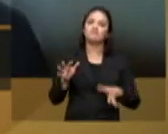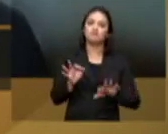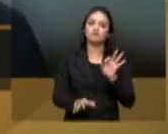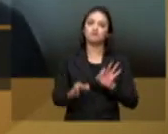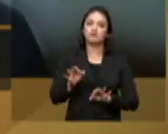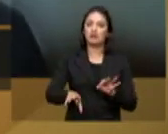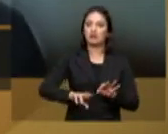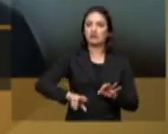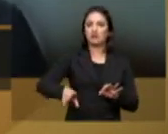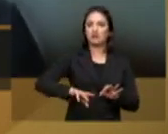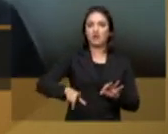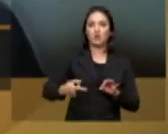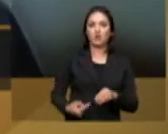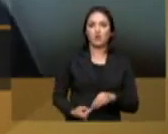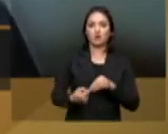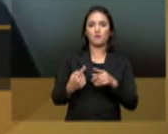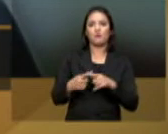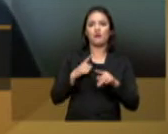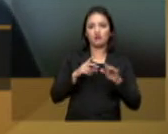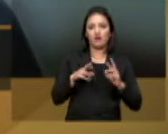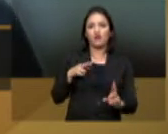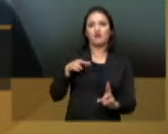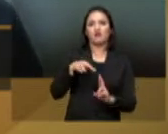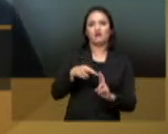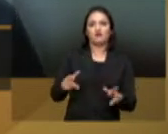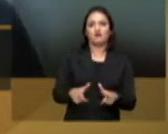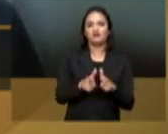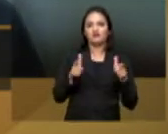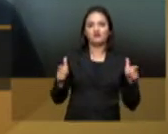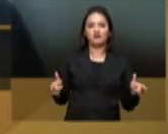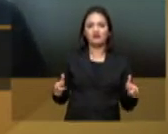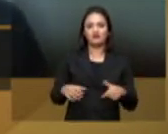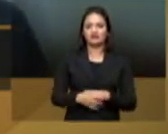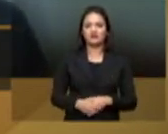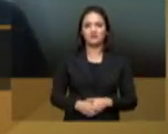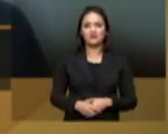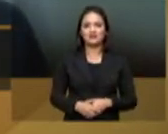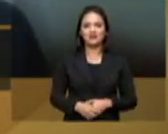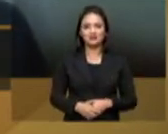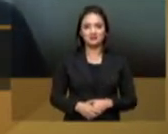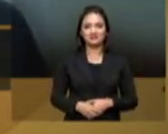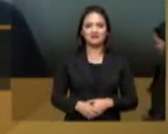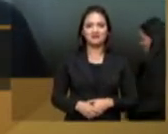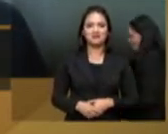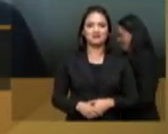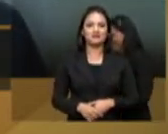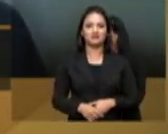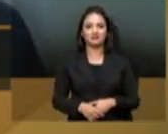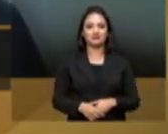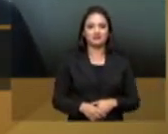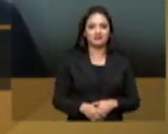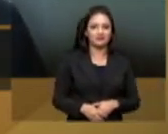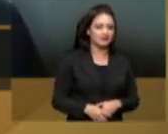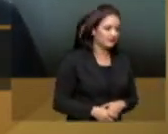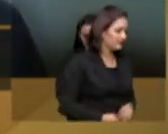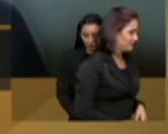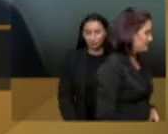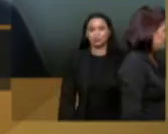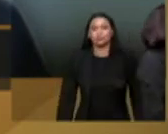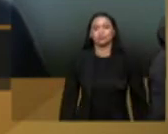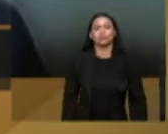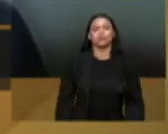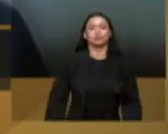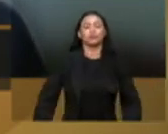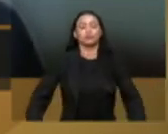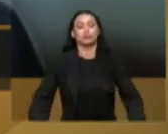a referibilidade ampla que os orienta. Essas contribuições detêm, sim, alta